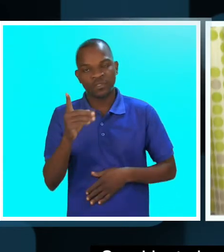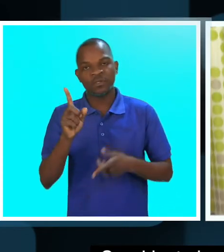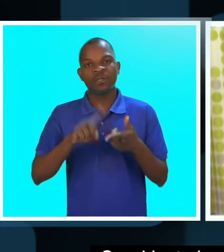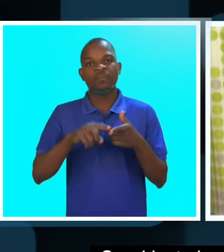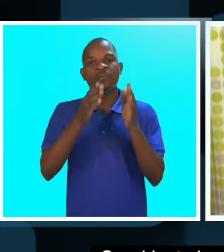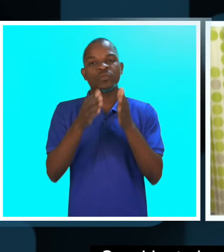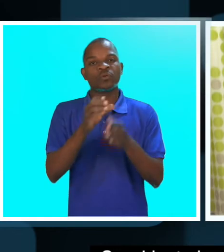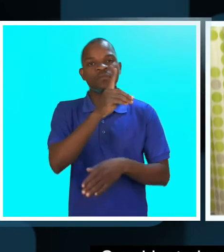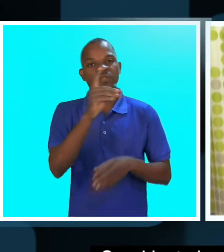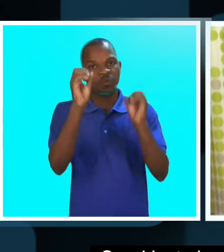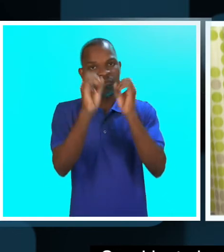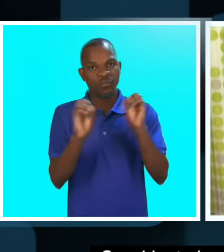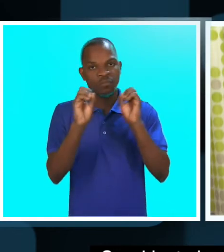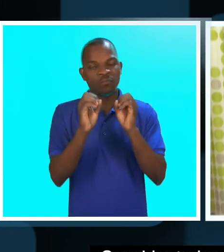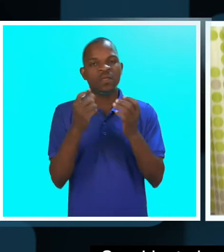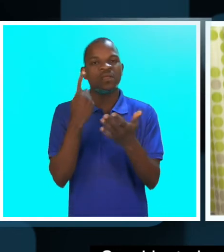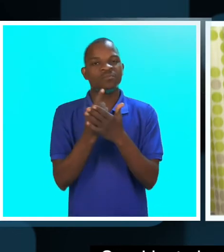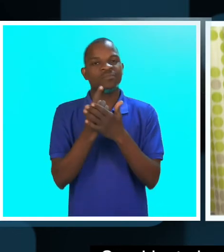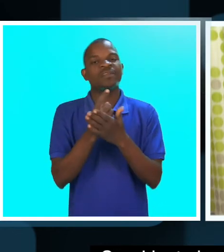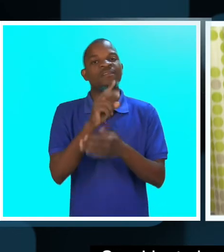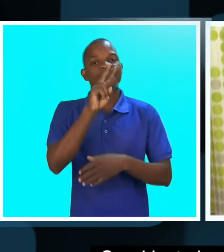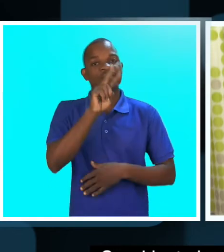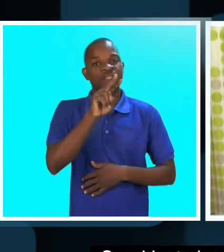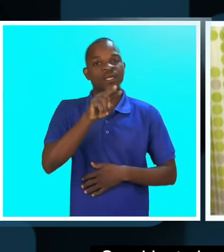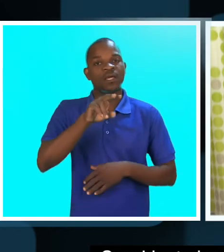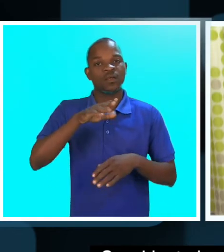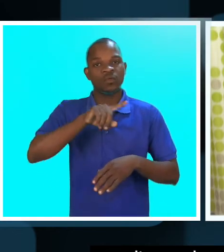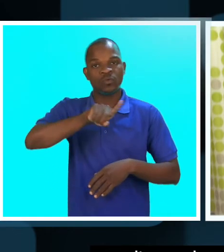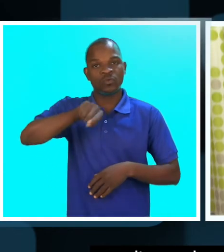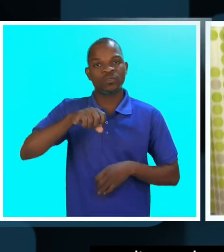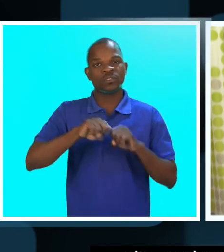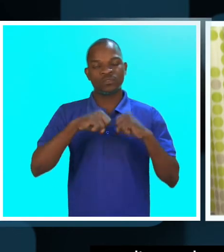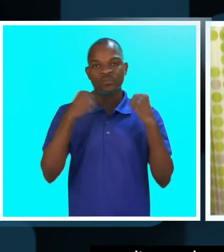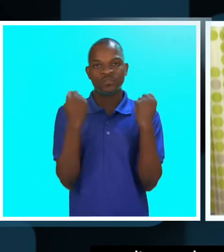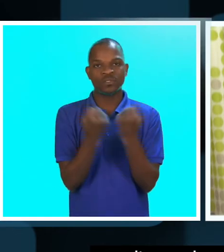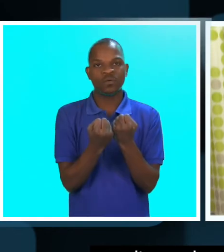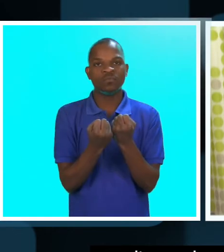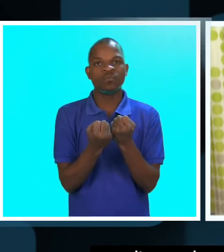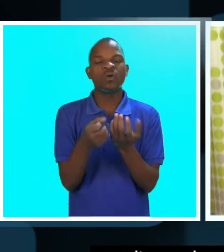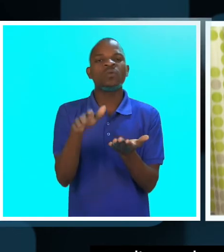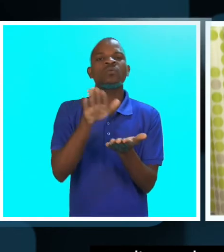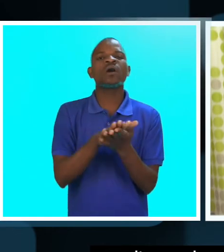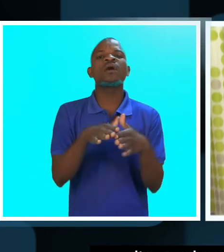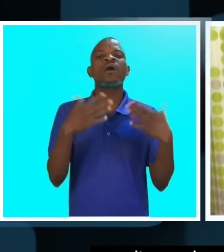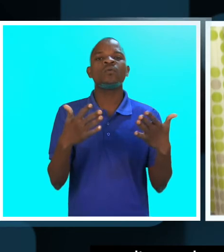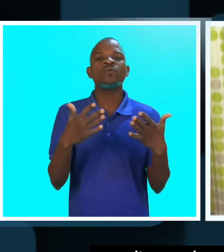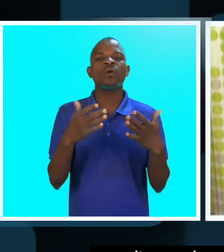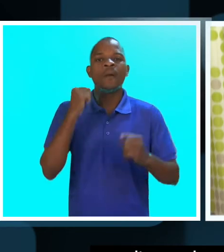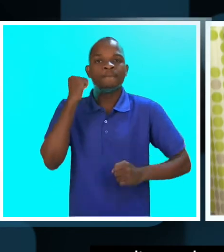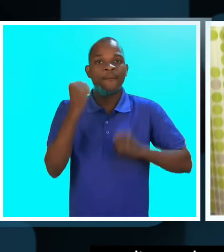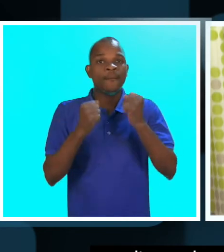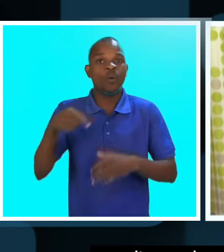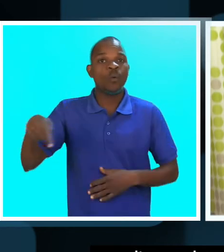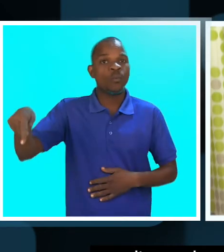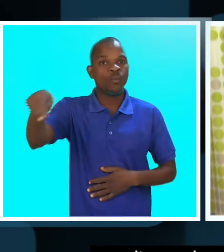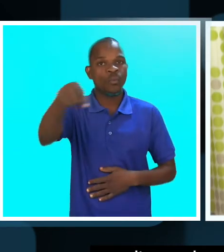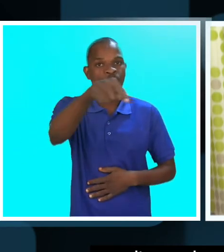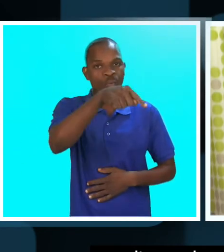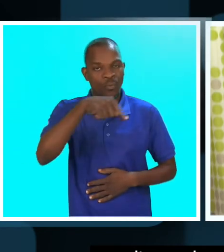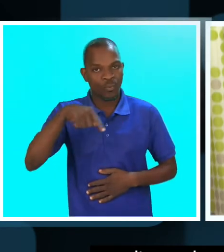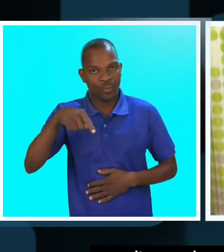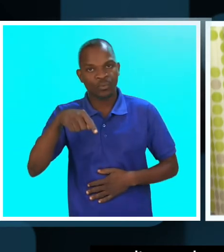a visitar as nossas instalações, se estão aqui no Parque